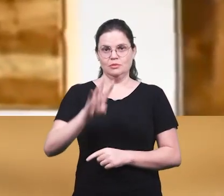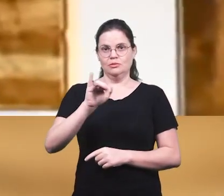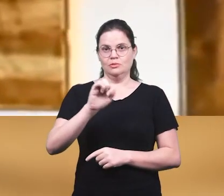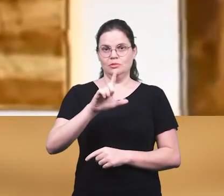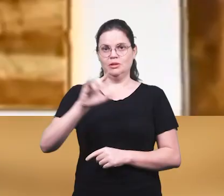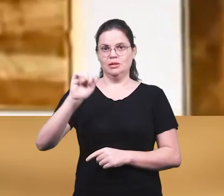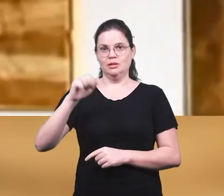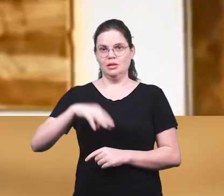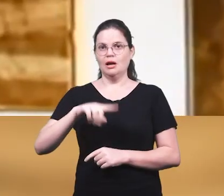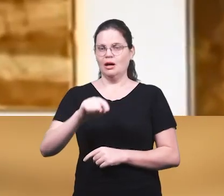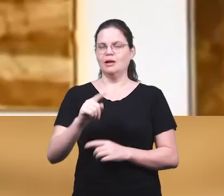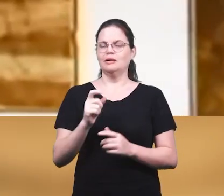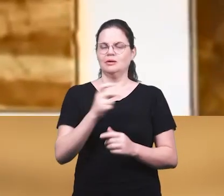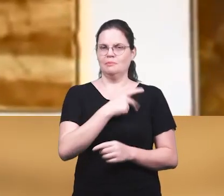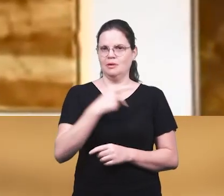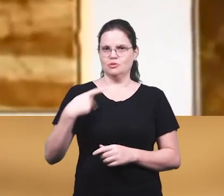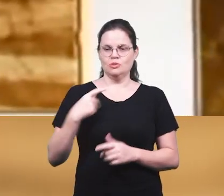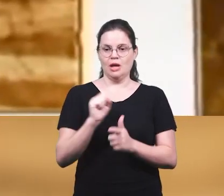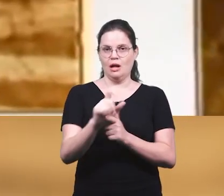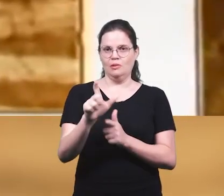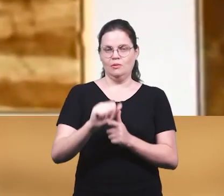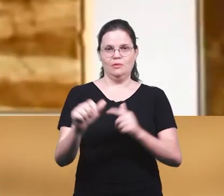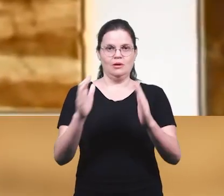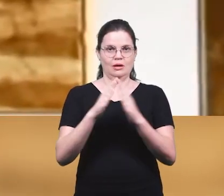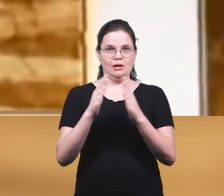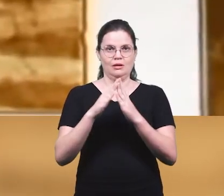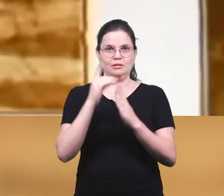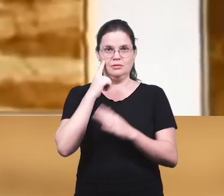pastor William Seymour.